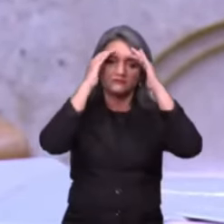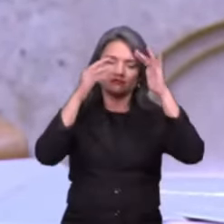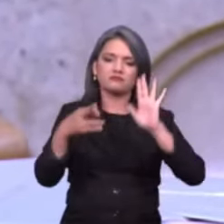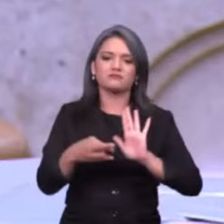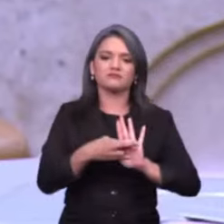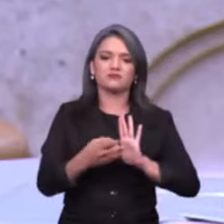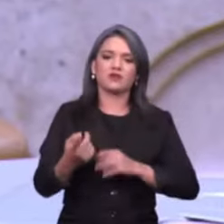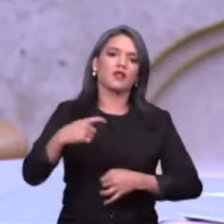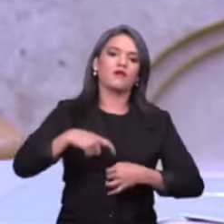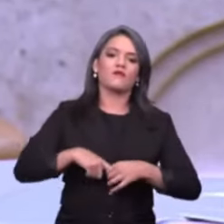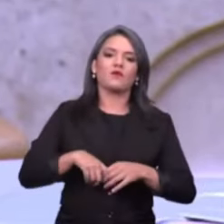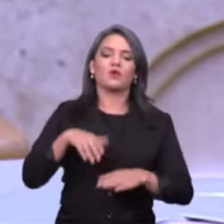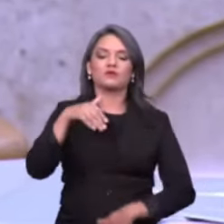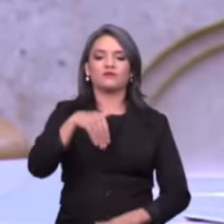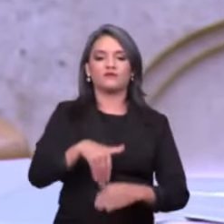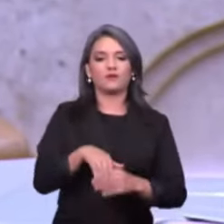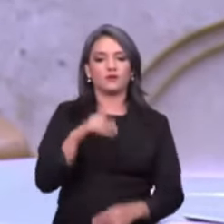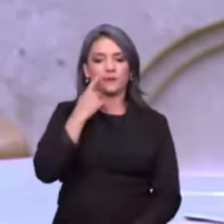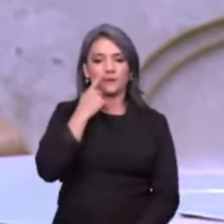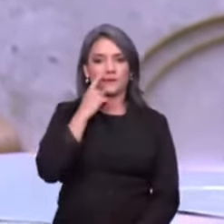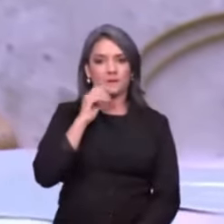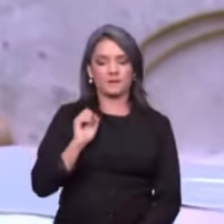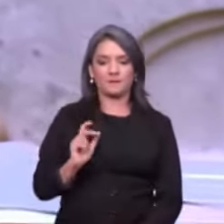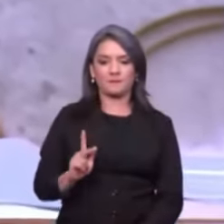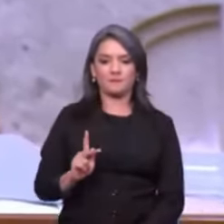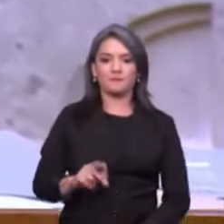do ministro Cássio. Ok?